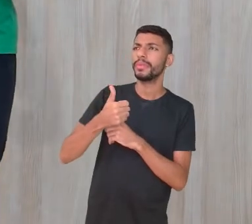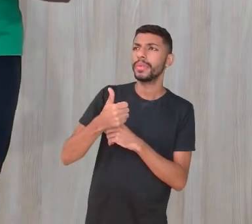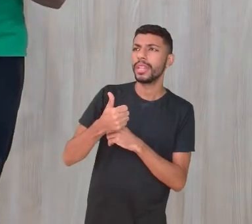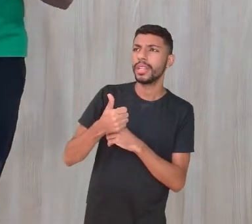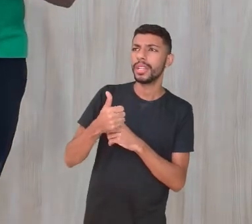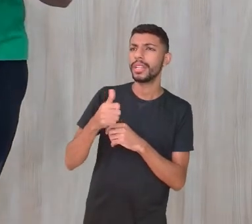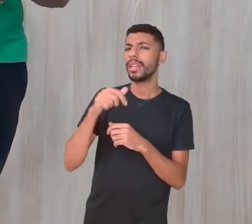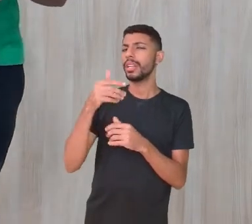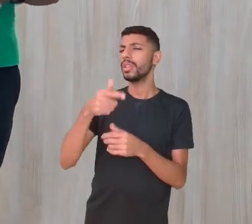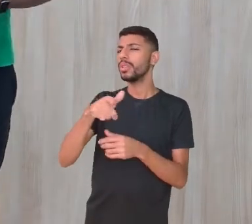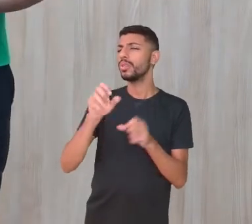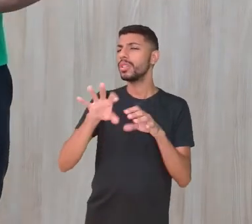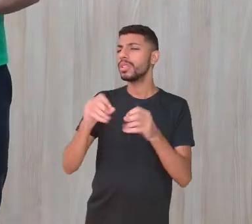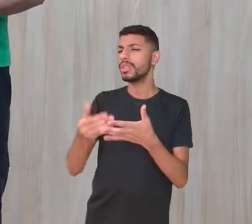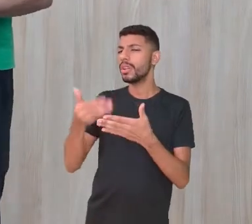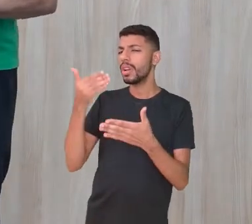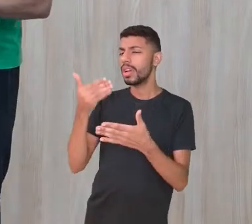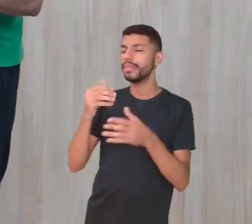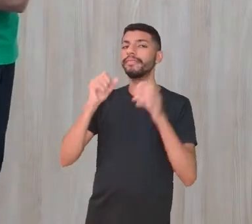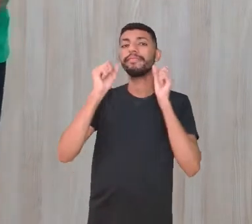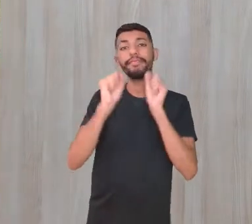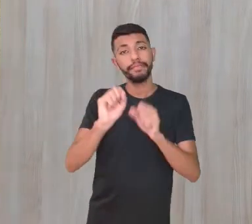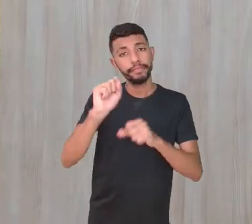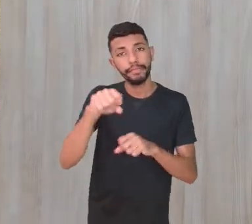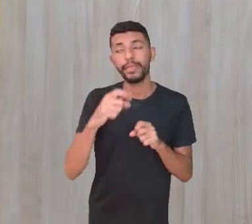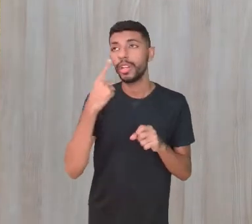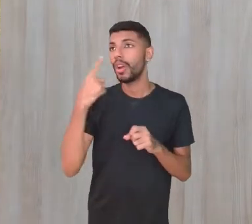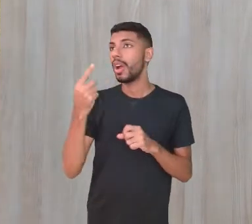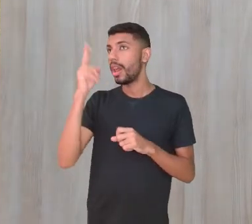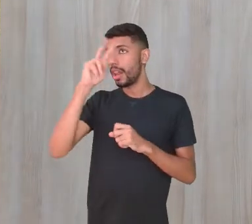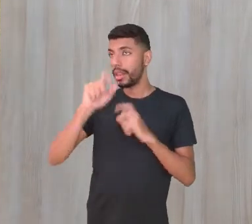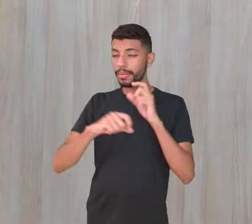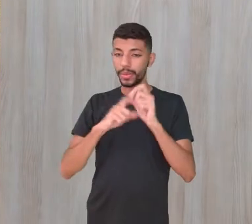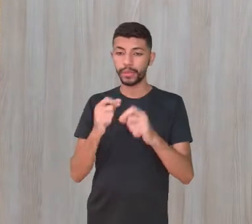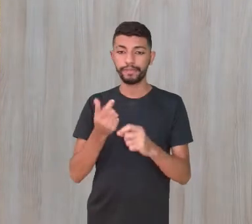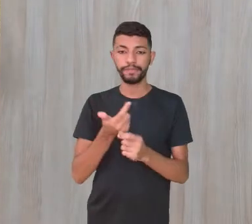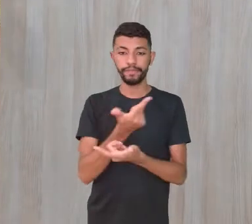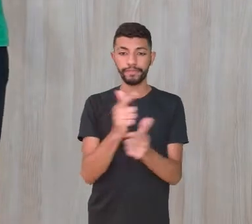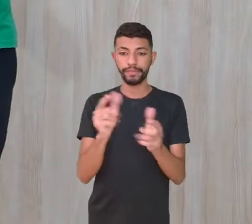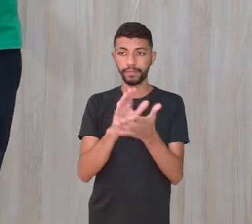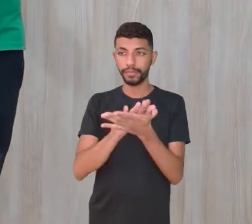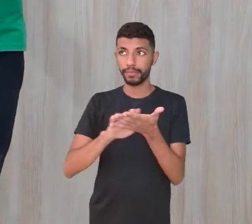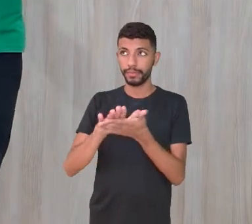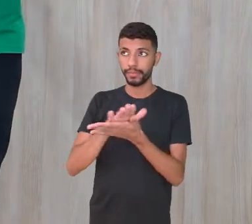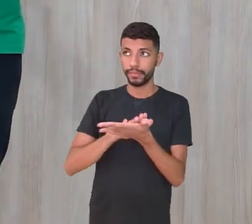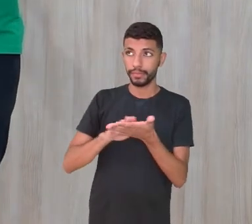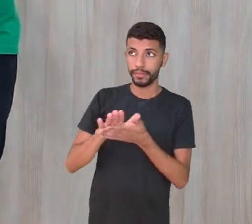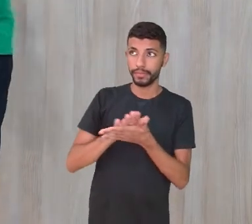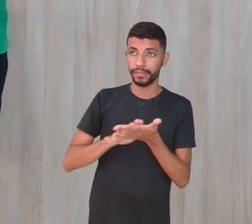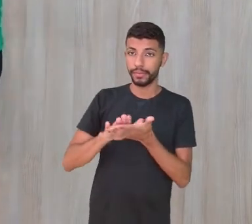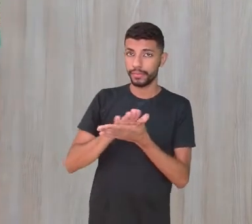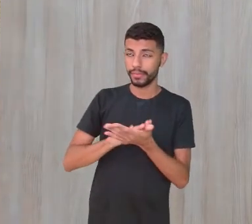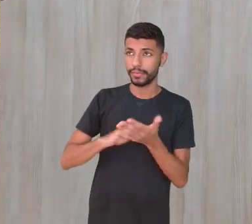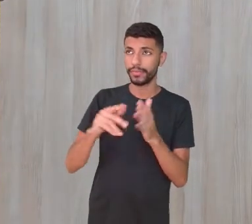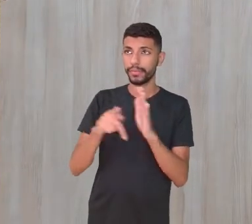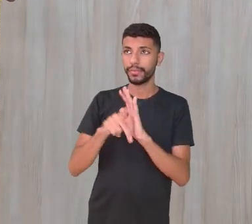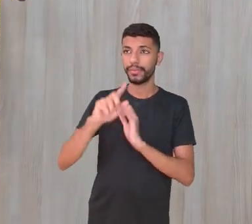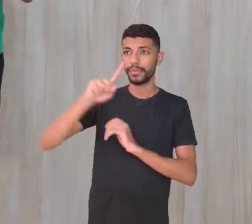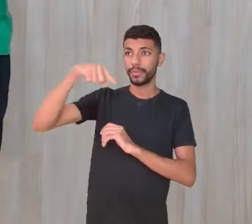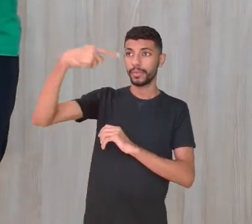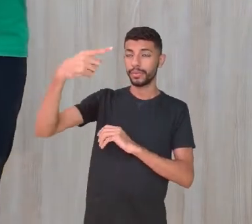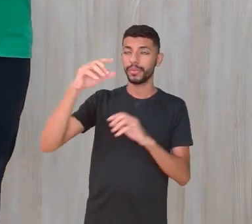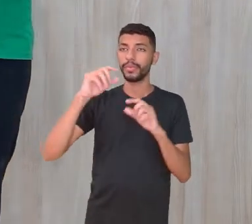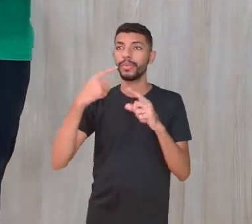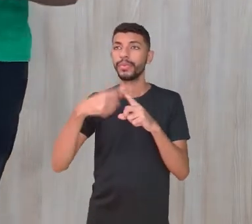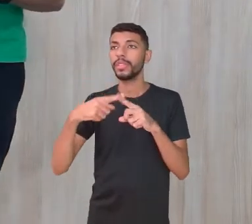que tu acabou de me ensinar? Sim. Lembra que quando não temos nada, né, no expoente, quando não aparece nada